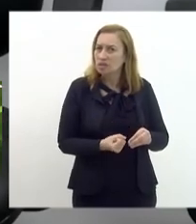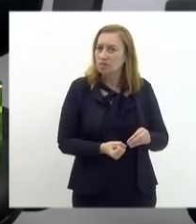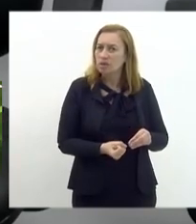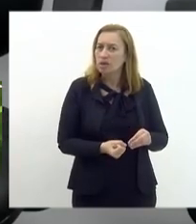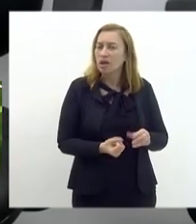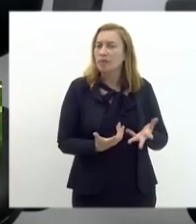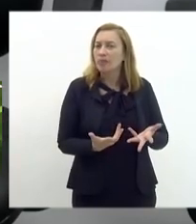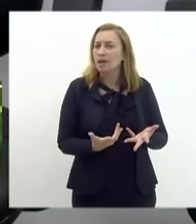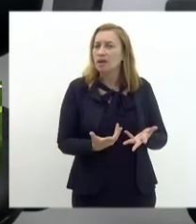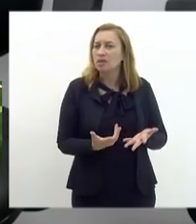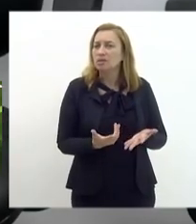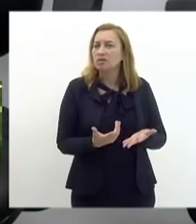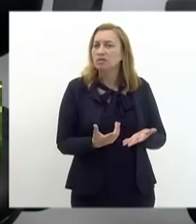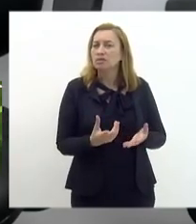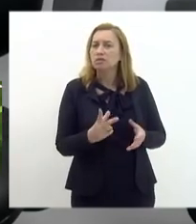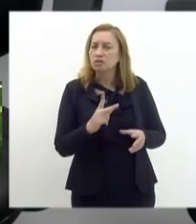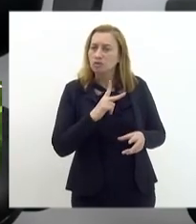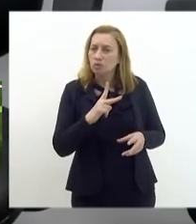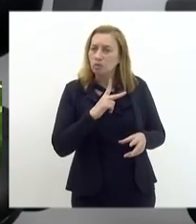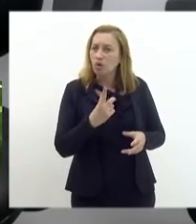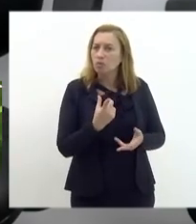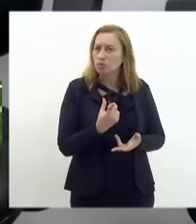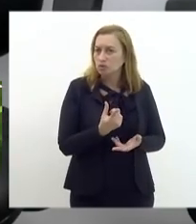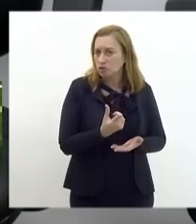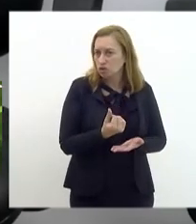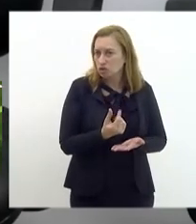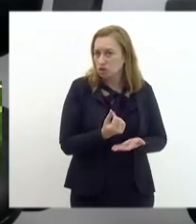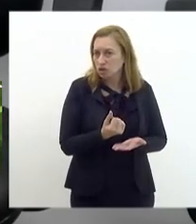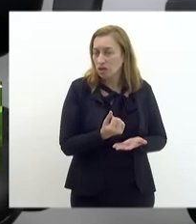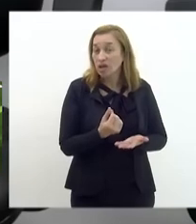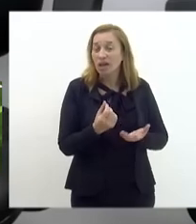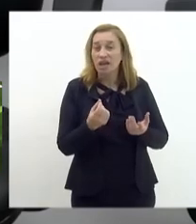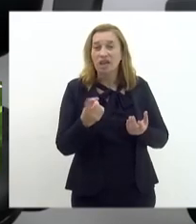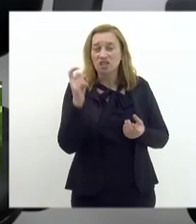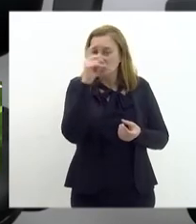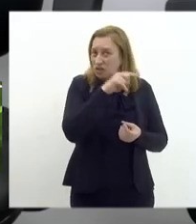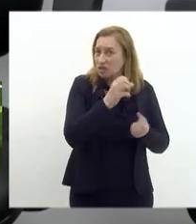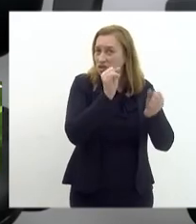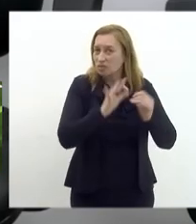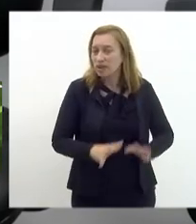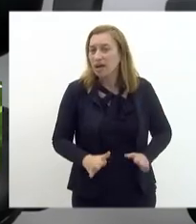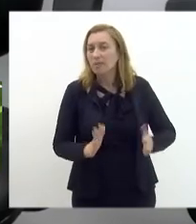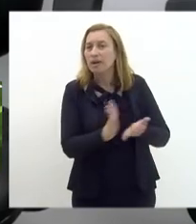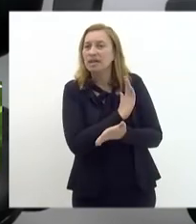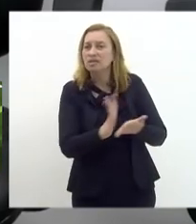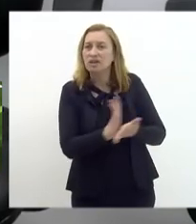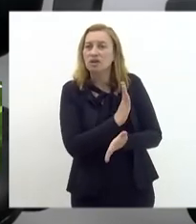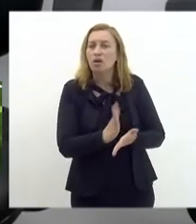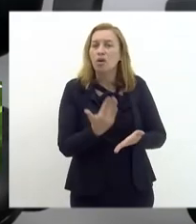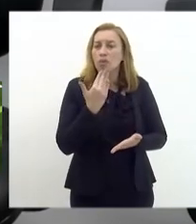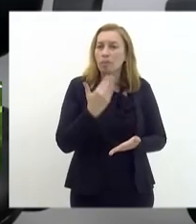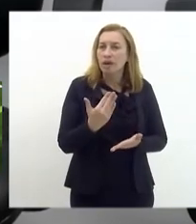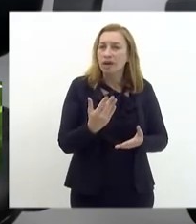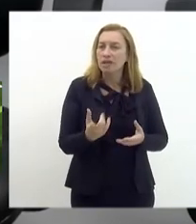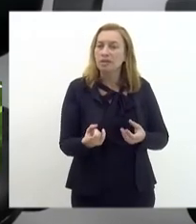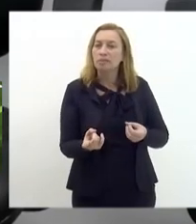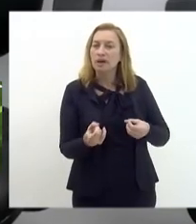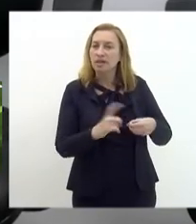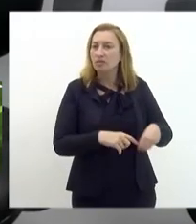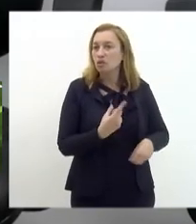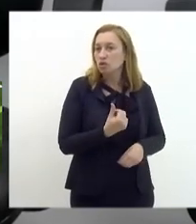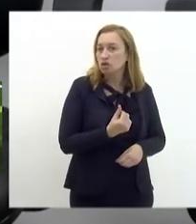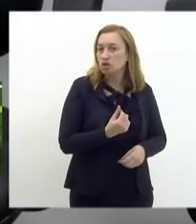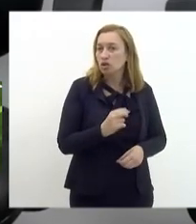São rubricas próprias específicas, é complexo de explicar, mas muitas vezes ou a gente pede a devolução de lucro ou